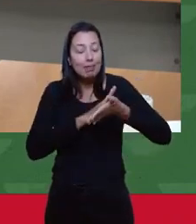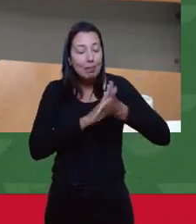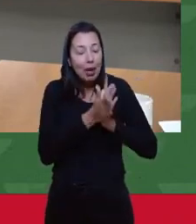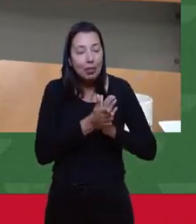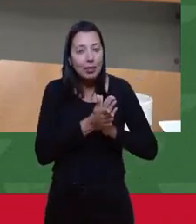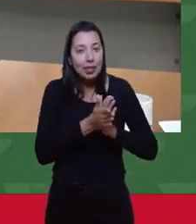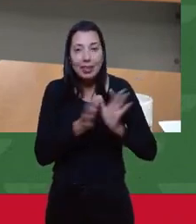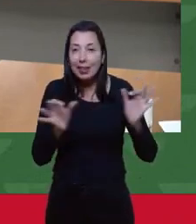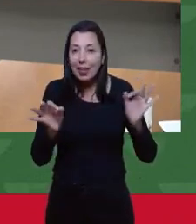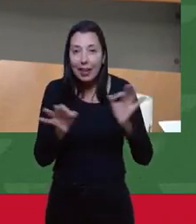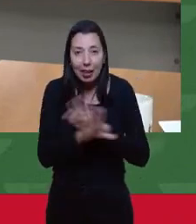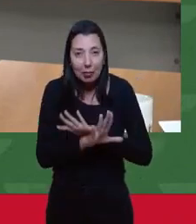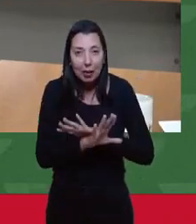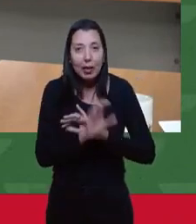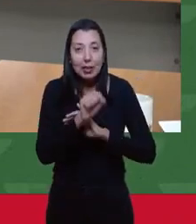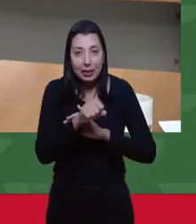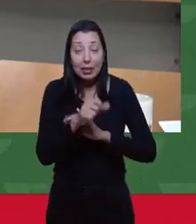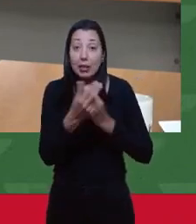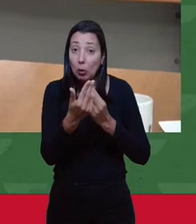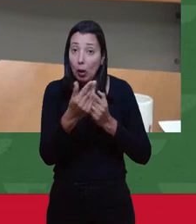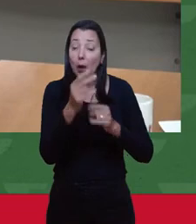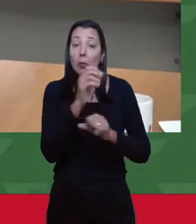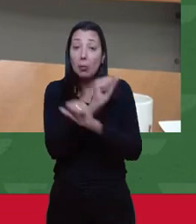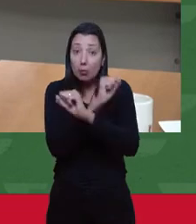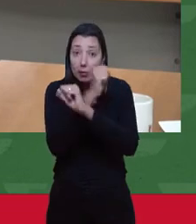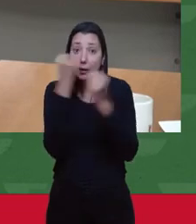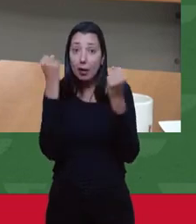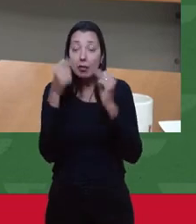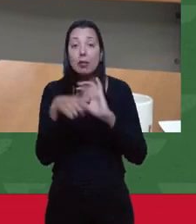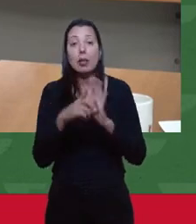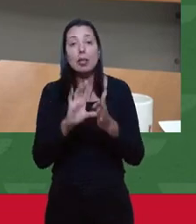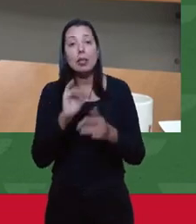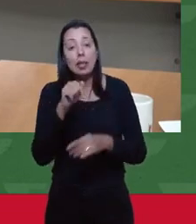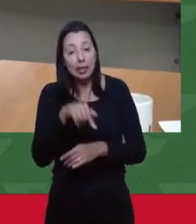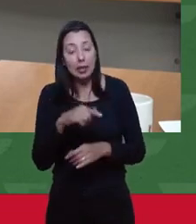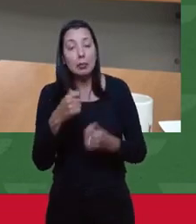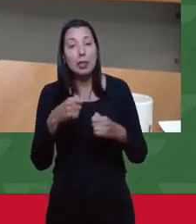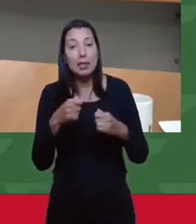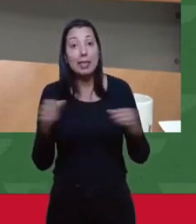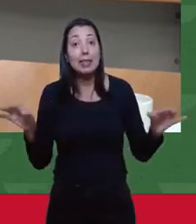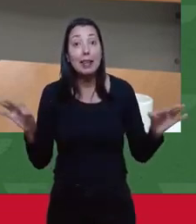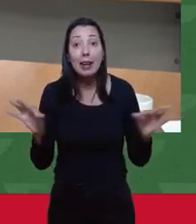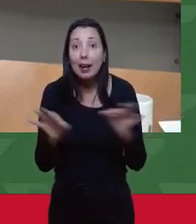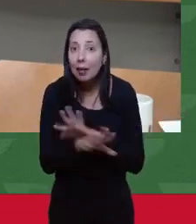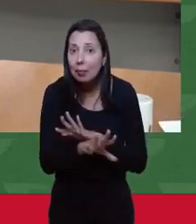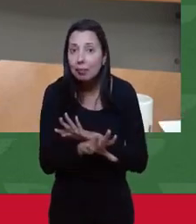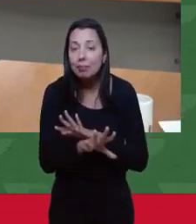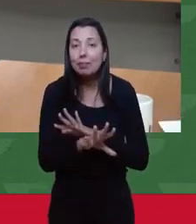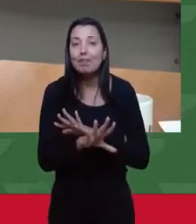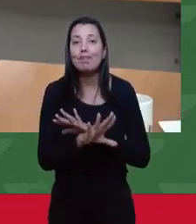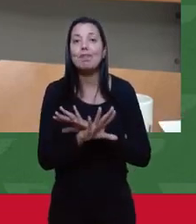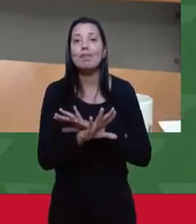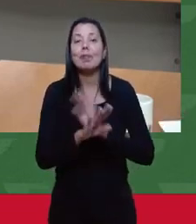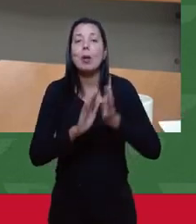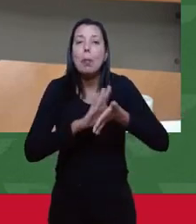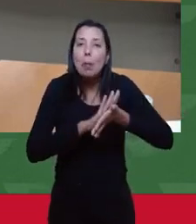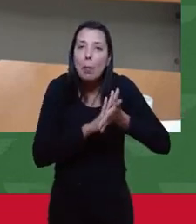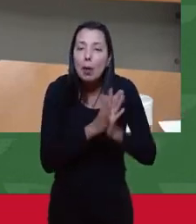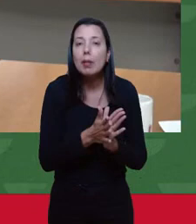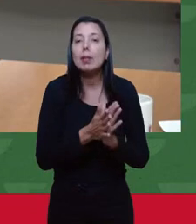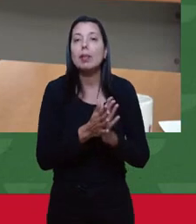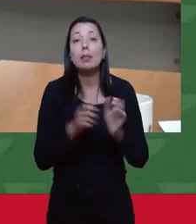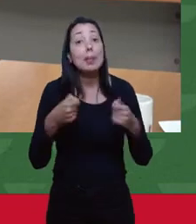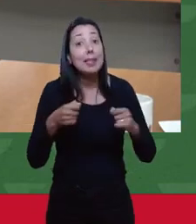discriminação. Como era a abolição da escravatura, aqui nós temos que abolir a